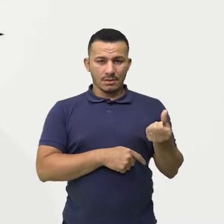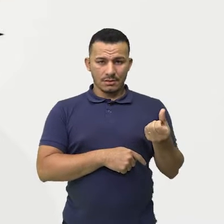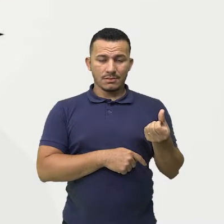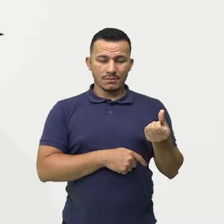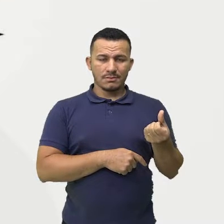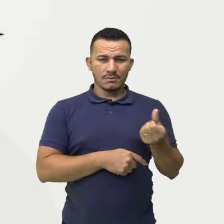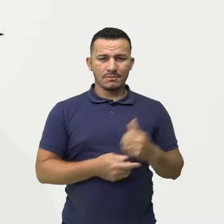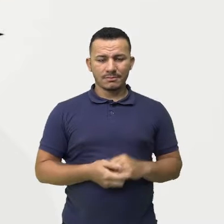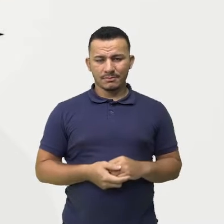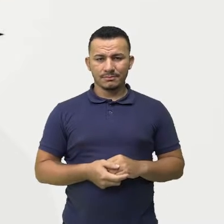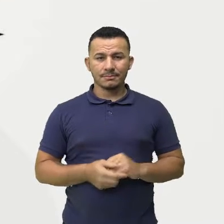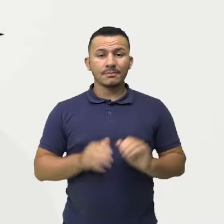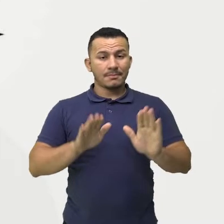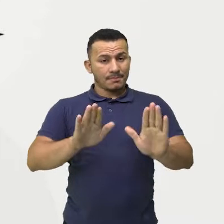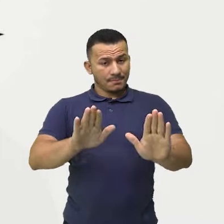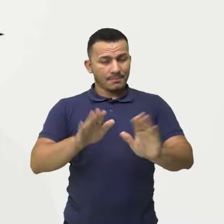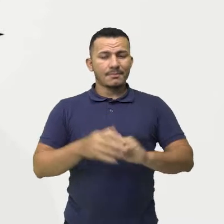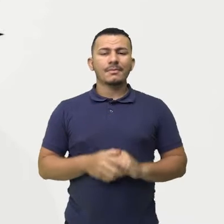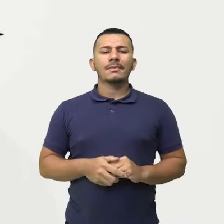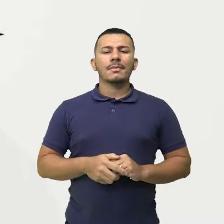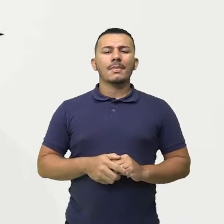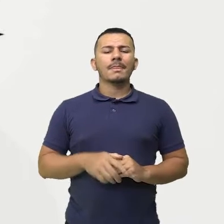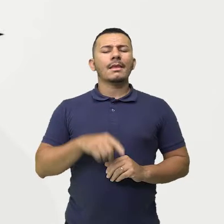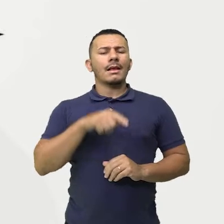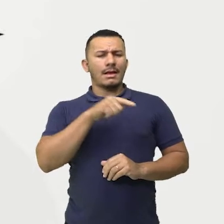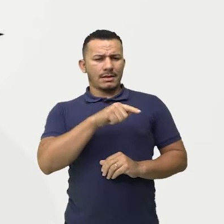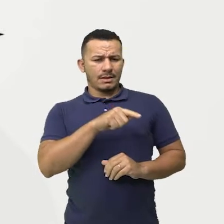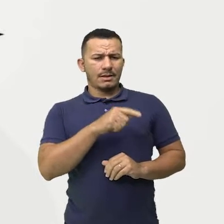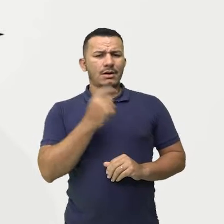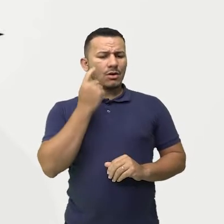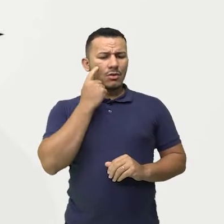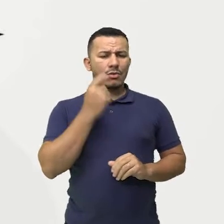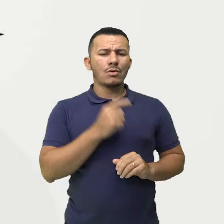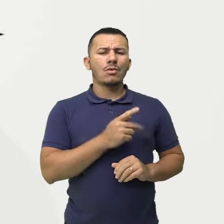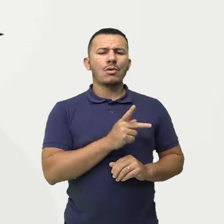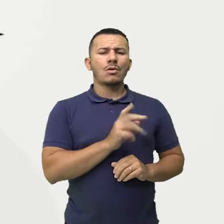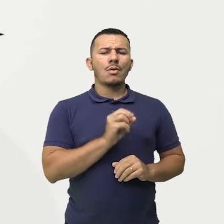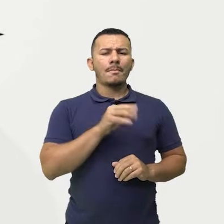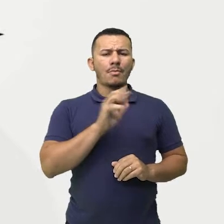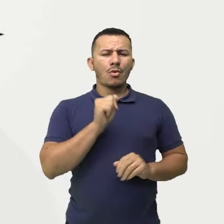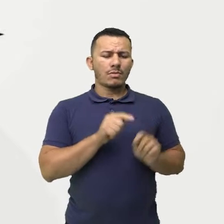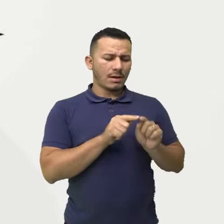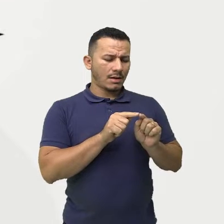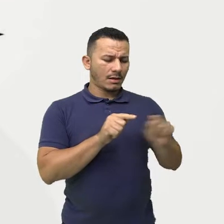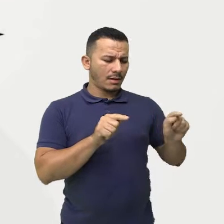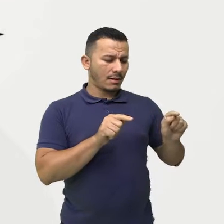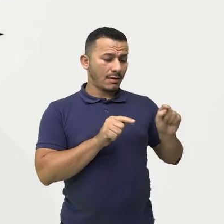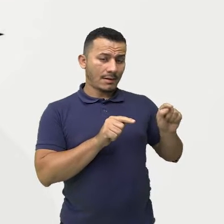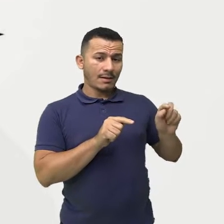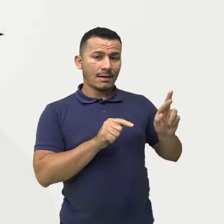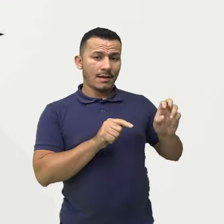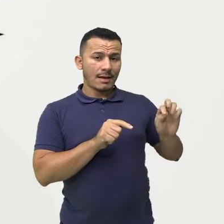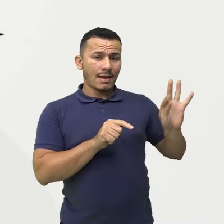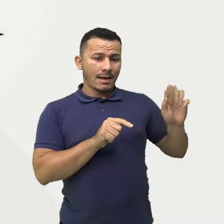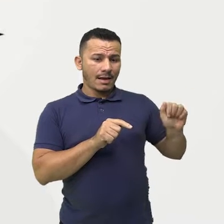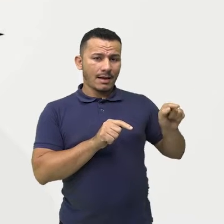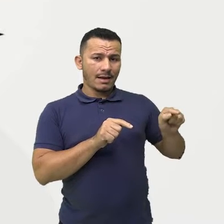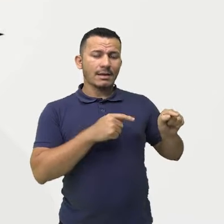menos 6. Lembrando que esta ponta aqui indica para nós que isso aqui